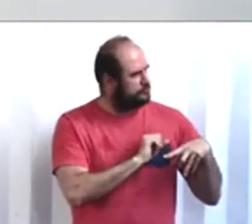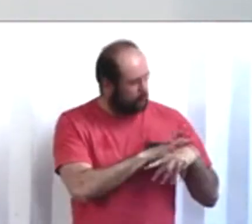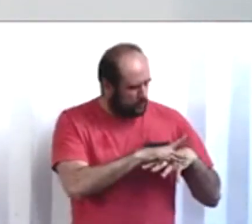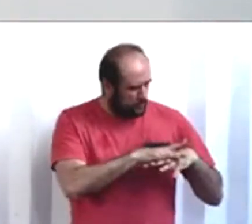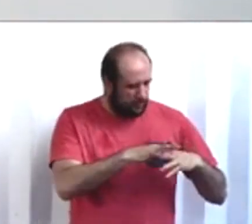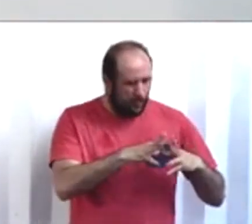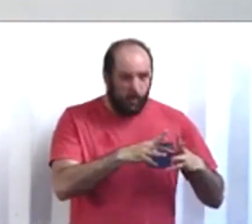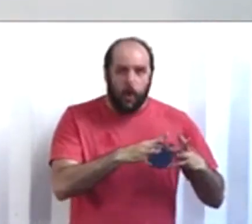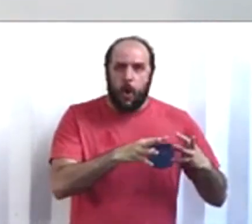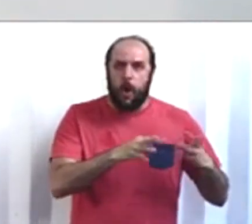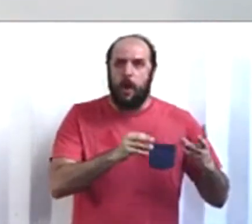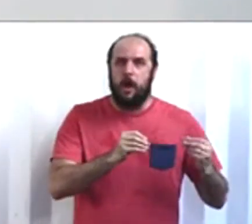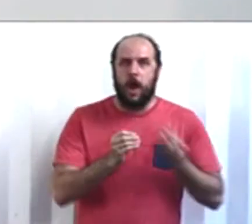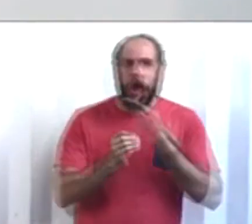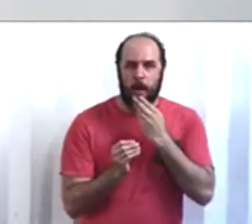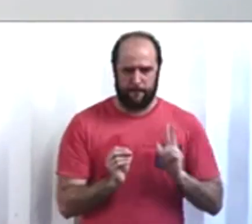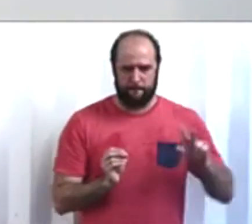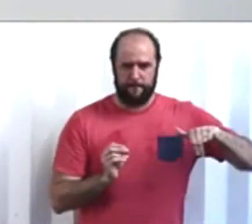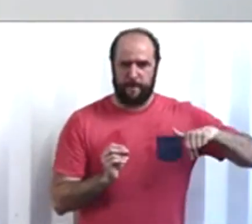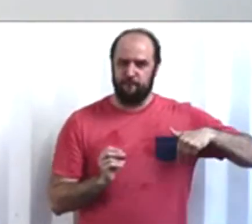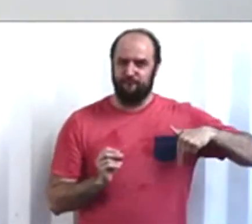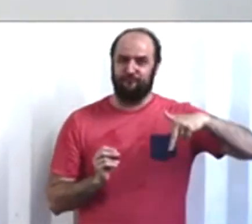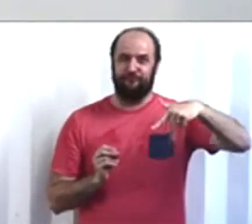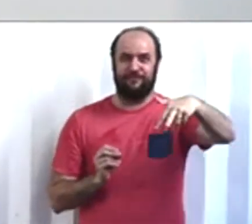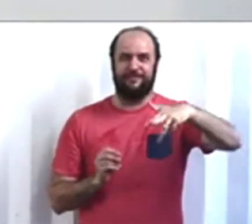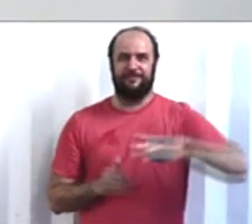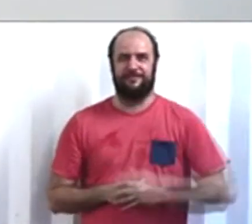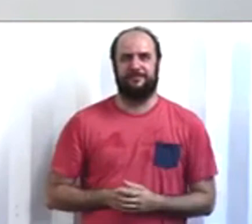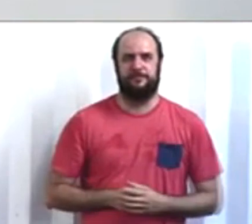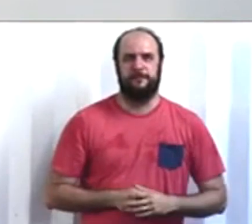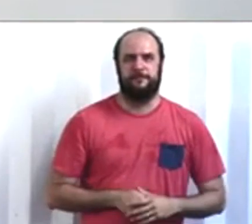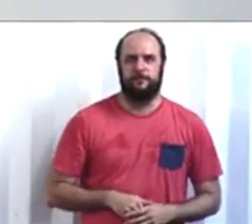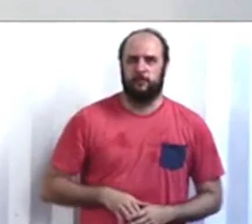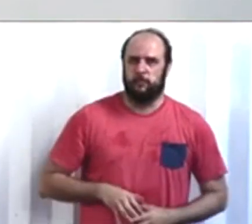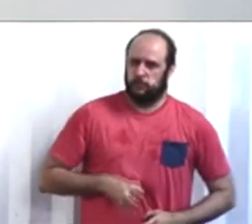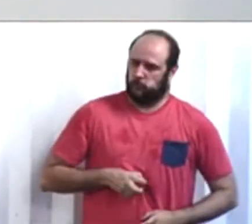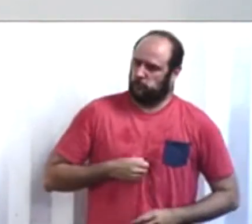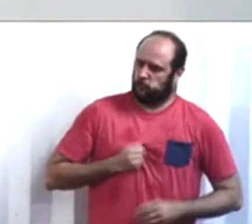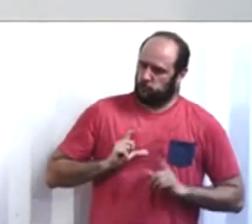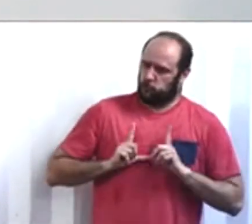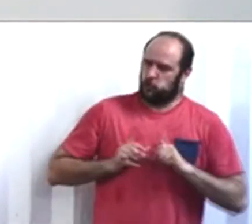vai. Diz a palavra de Deus que a partir dali os judeus quiseram matar Jesus por causa disso.